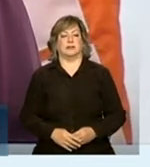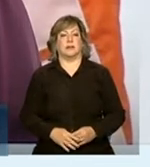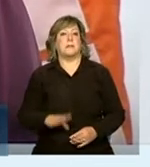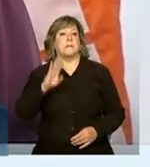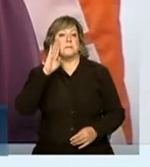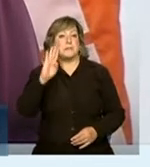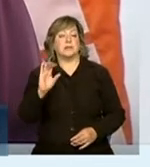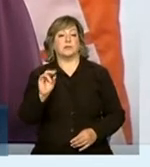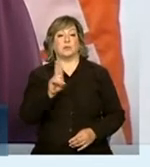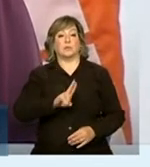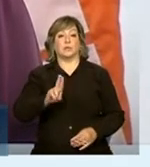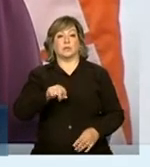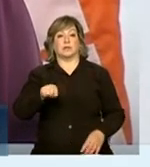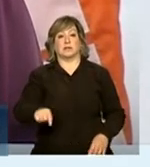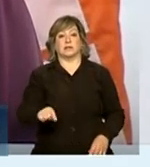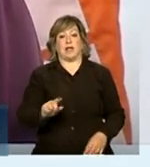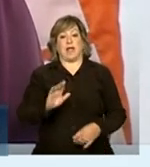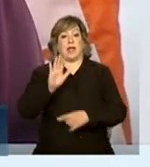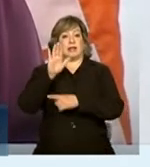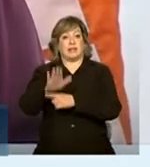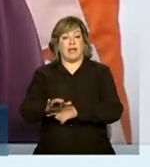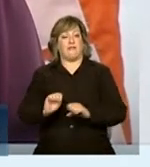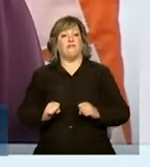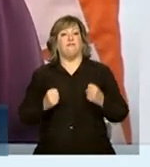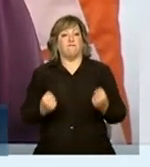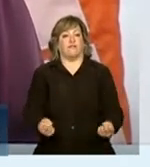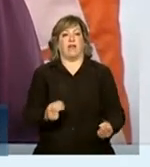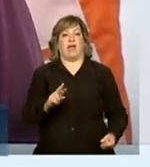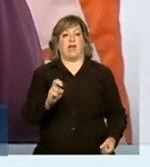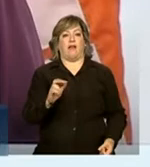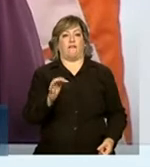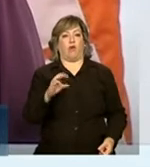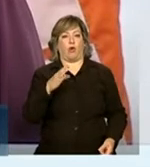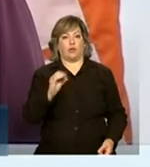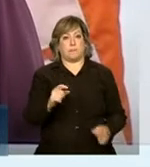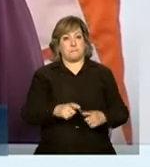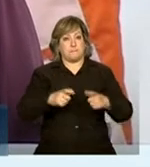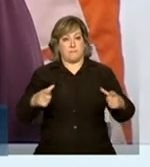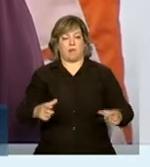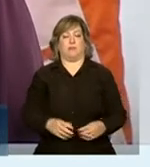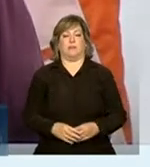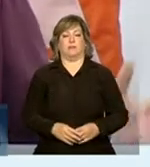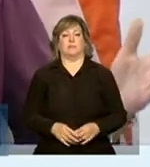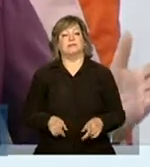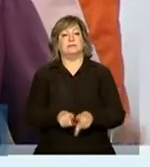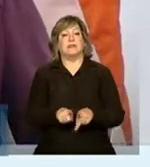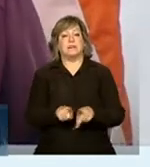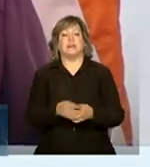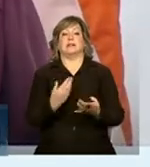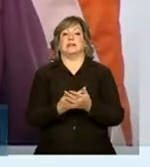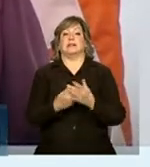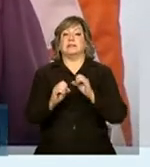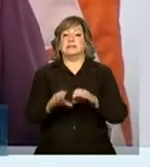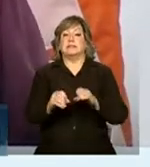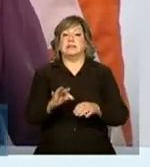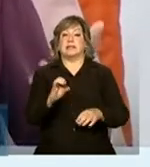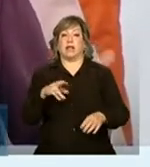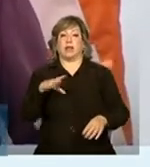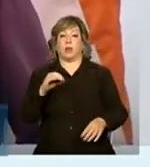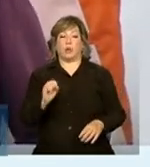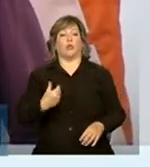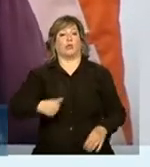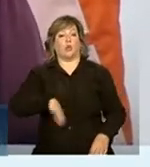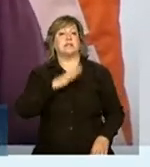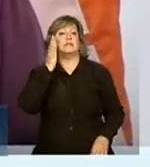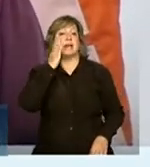principalmente usando o segundo período para maior reforço. De outro lado, vem o ensino técnico do que nós